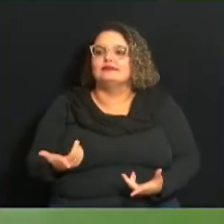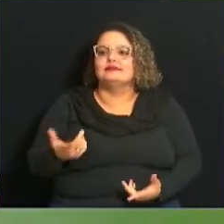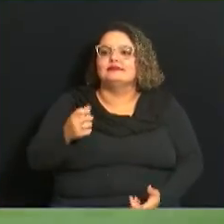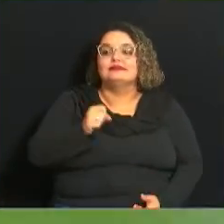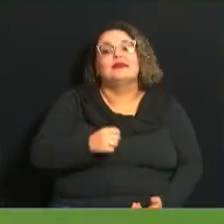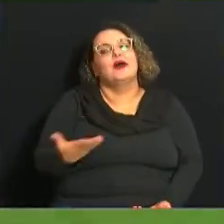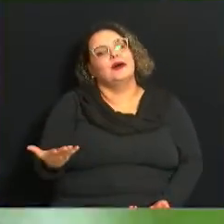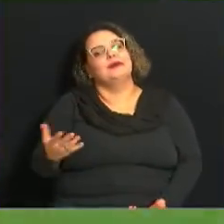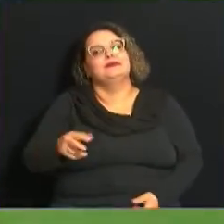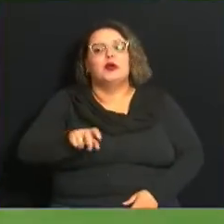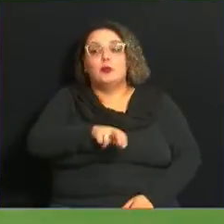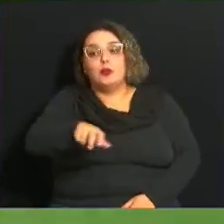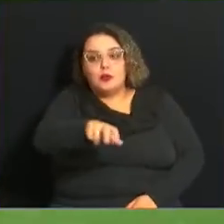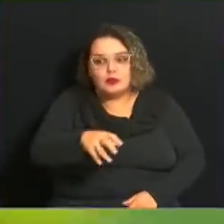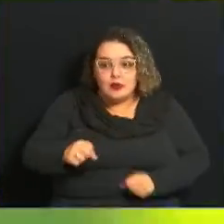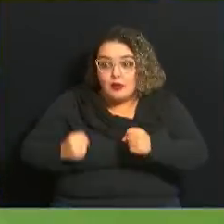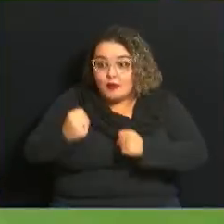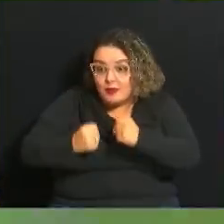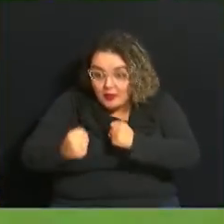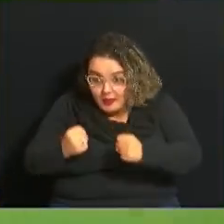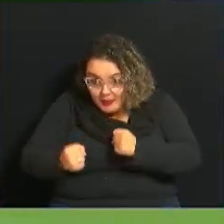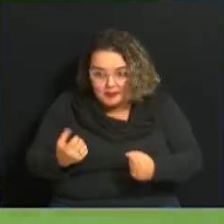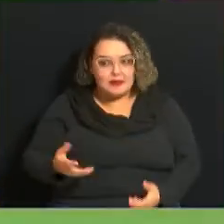Série B.